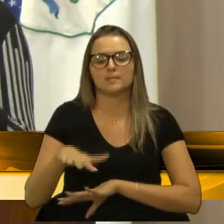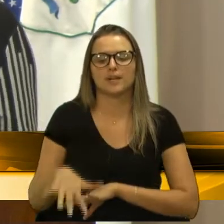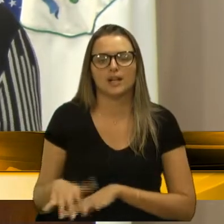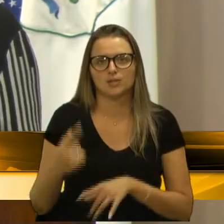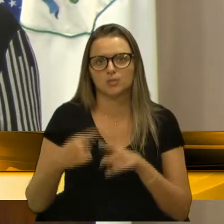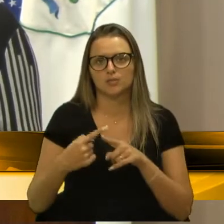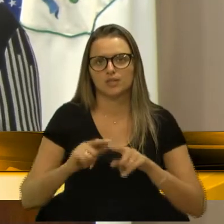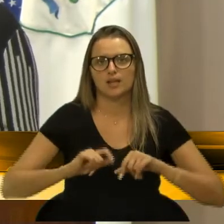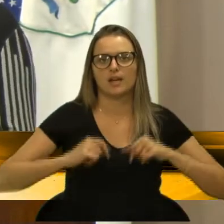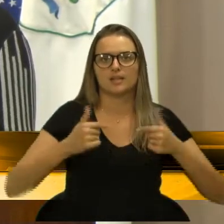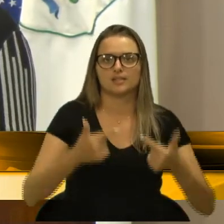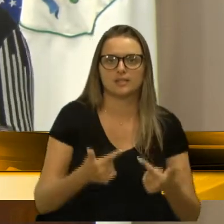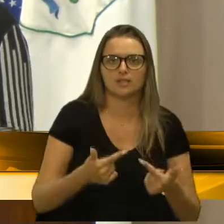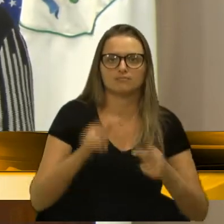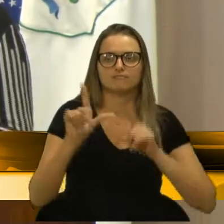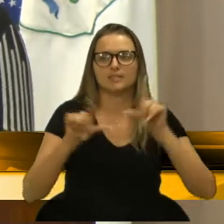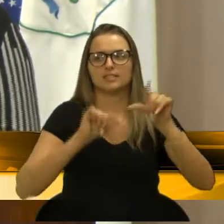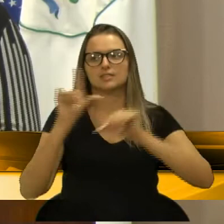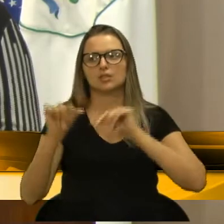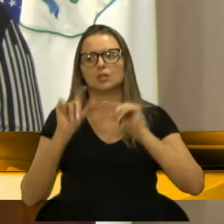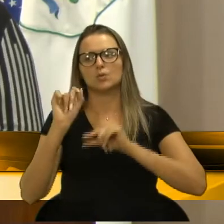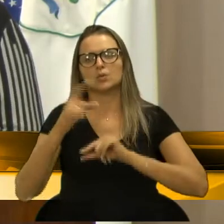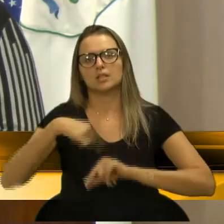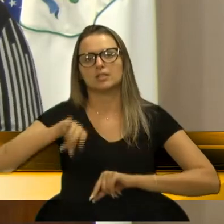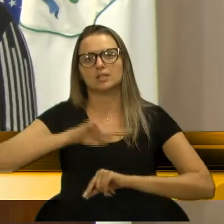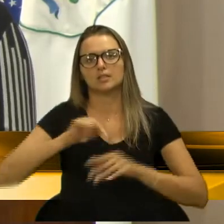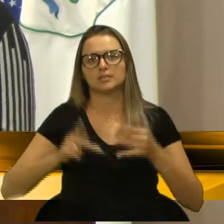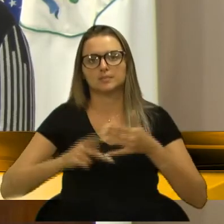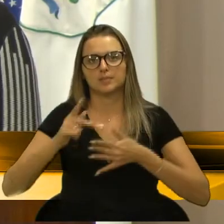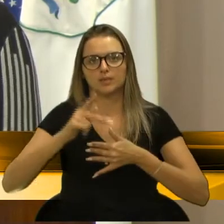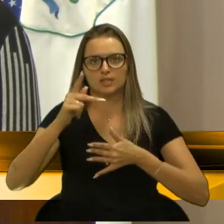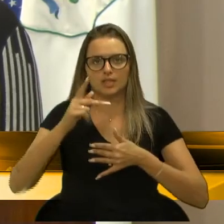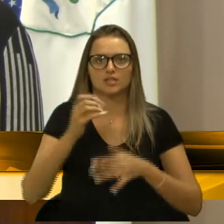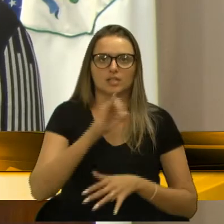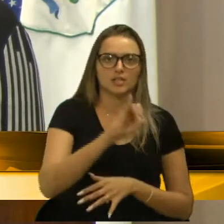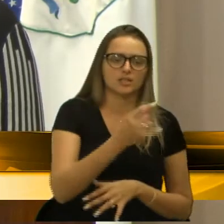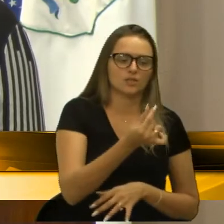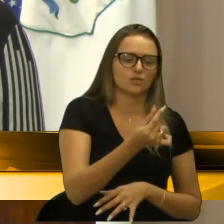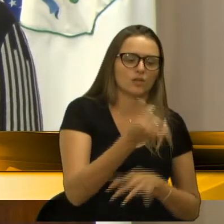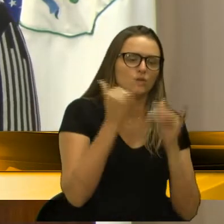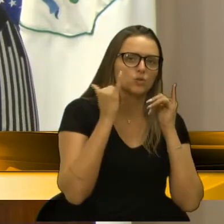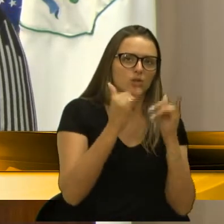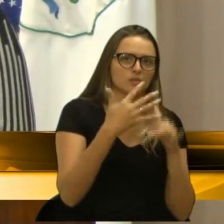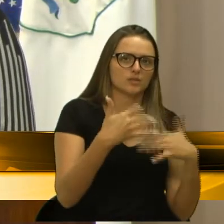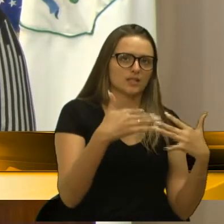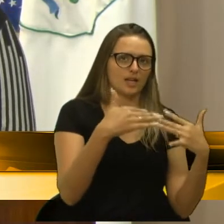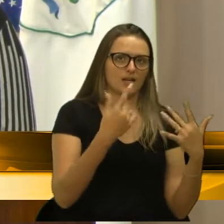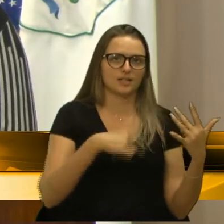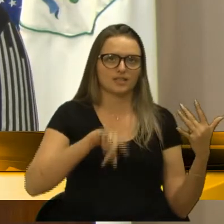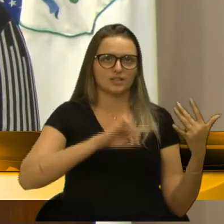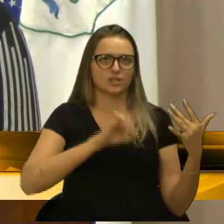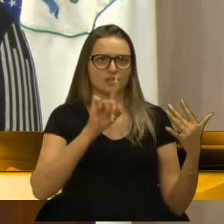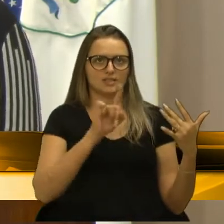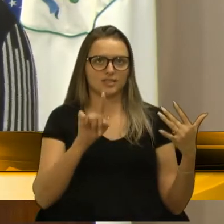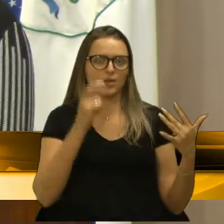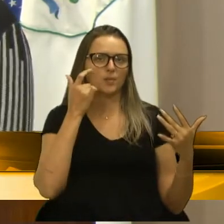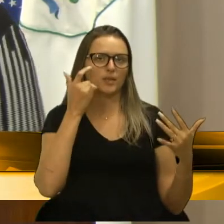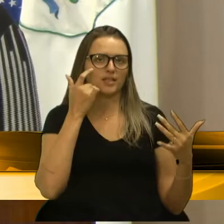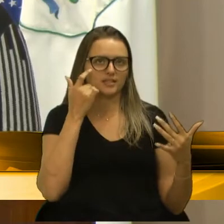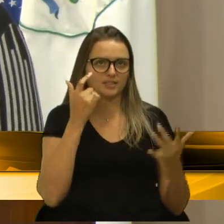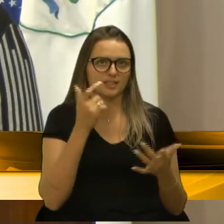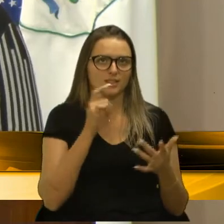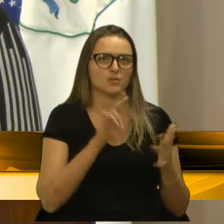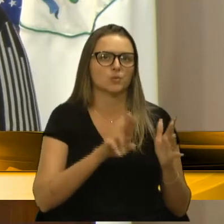que definem para onde e o que a gente está priorizando. Se a tarifa de ônibus é cara, a gente não está priorizando a tarifa, o